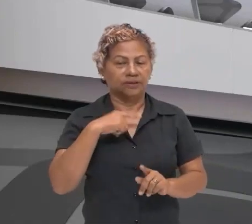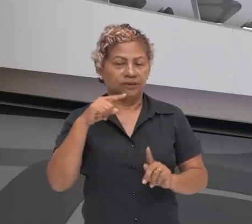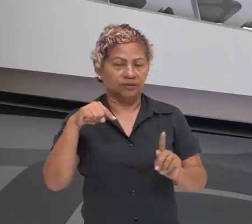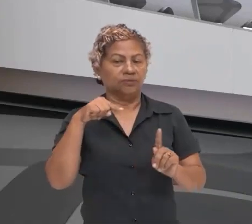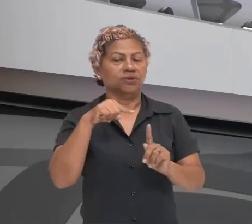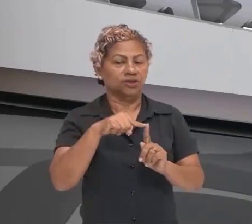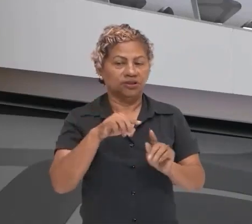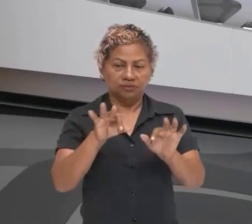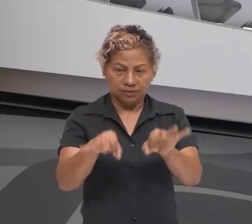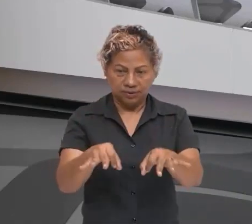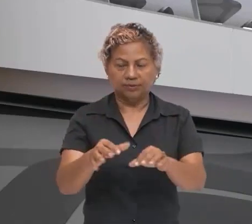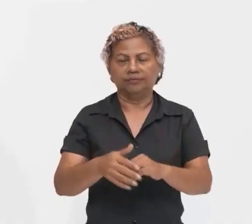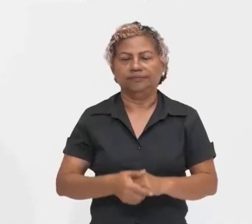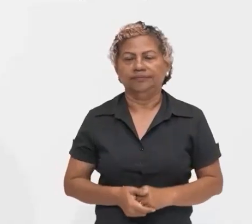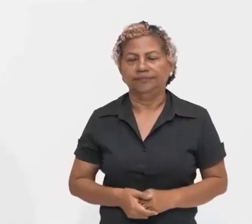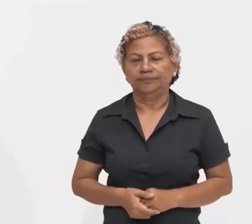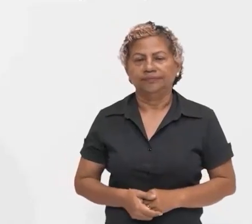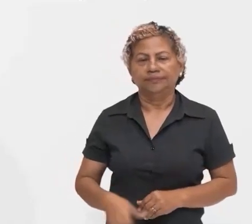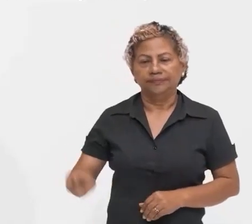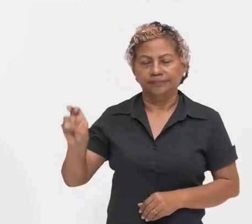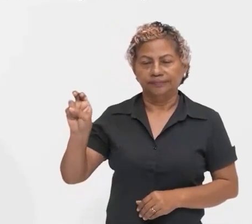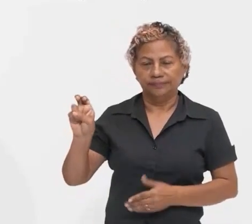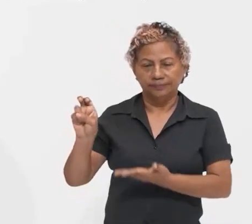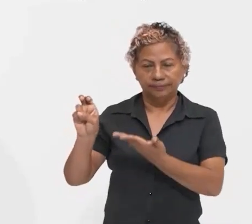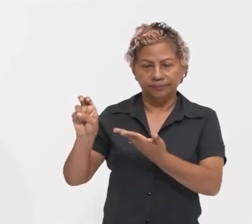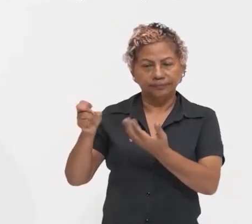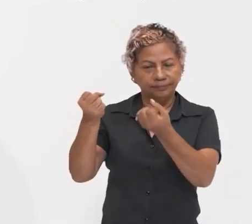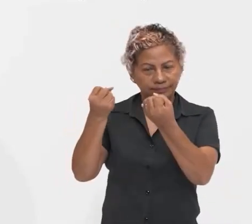certo? E aí nós temos o quinto item, vamos ver?